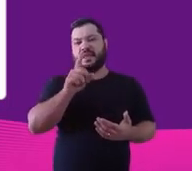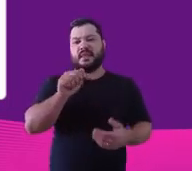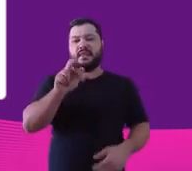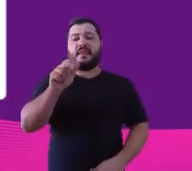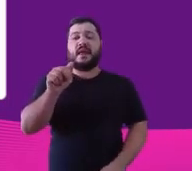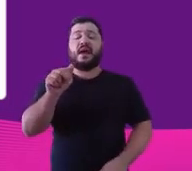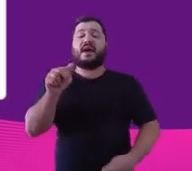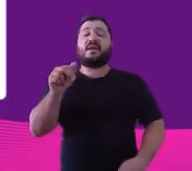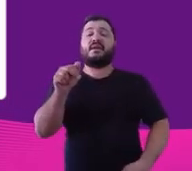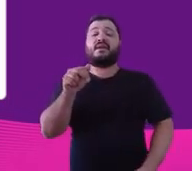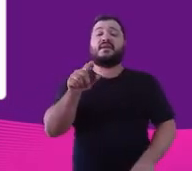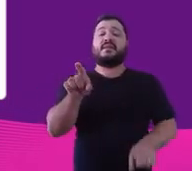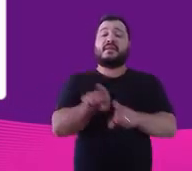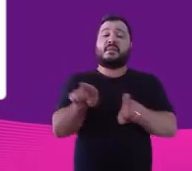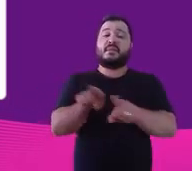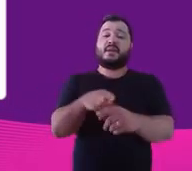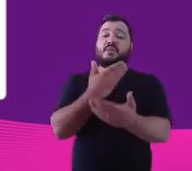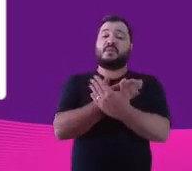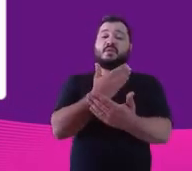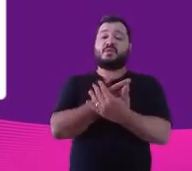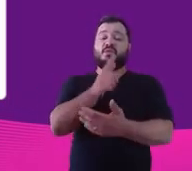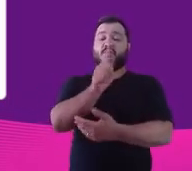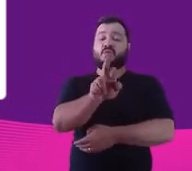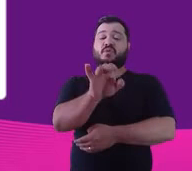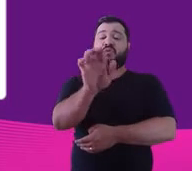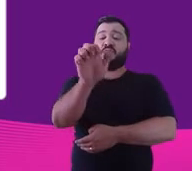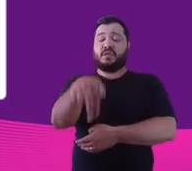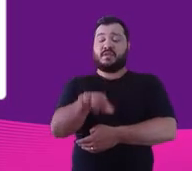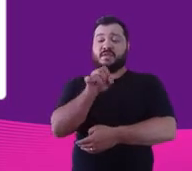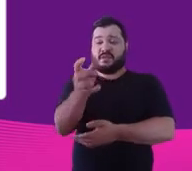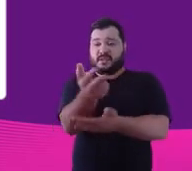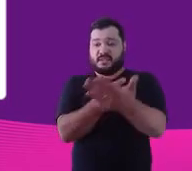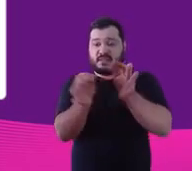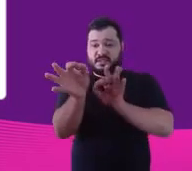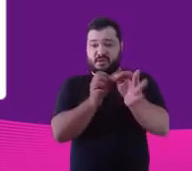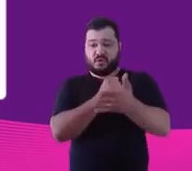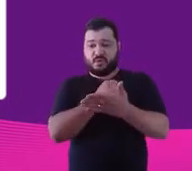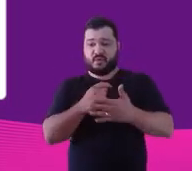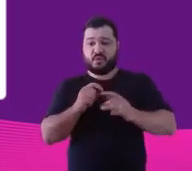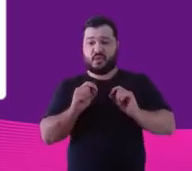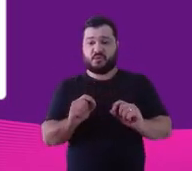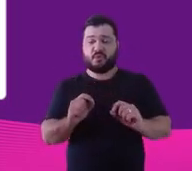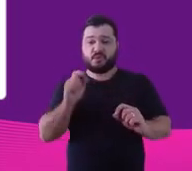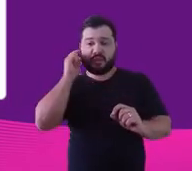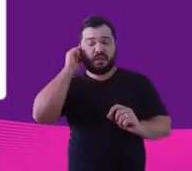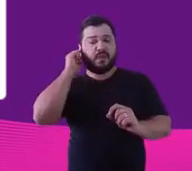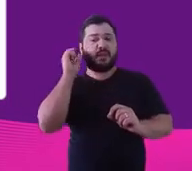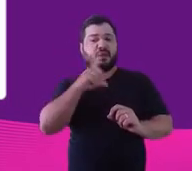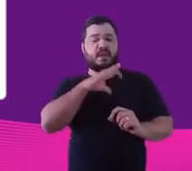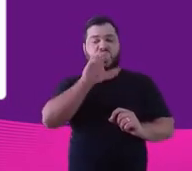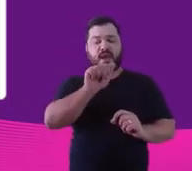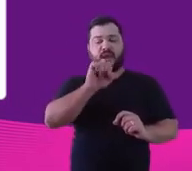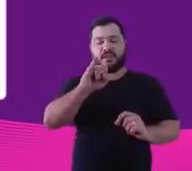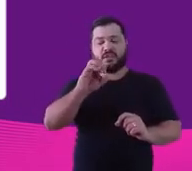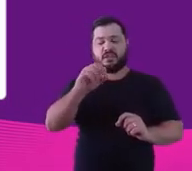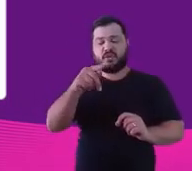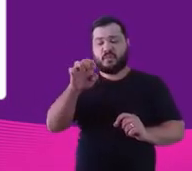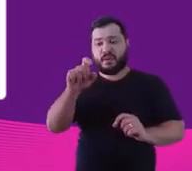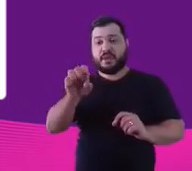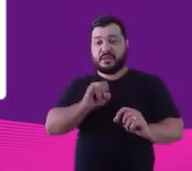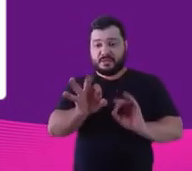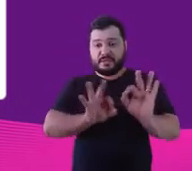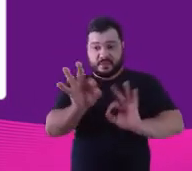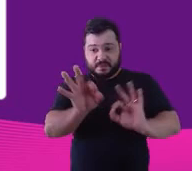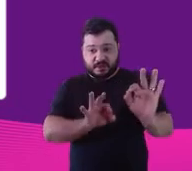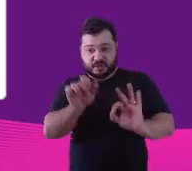quanto por exemplo do estudo grife então se você desenhou o teu protocolo para fazer o cassiopeia é isso Você planejou